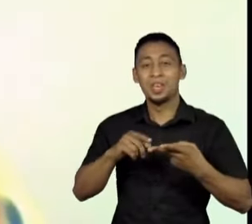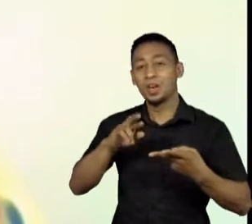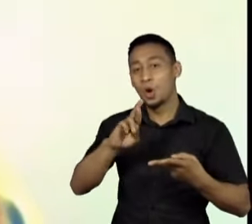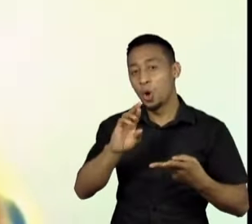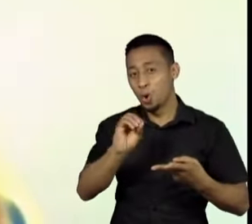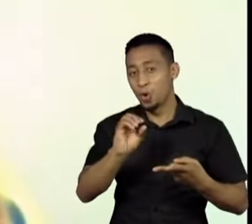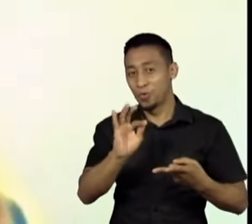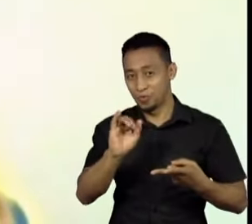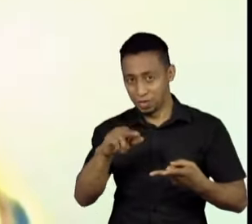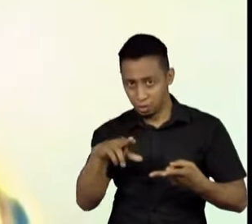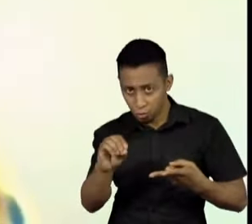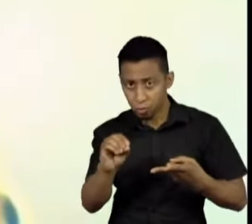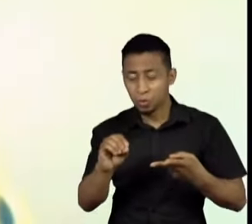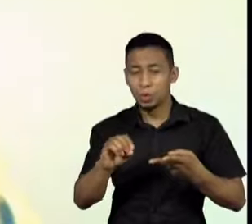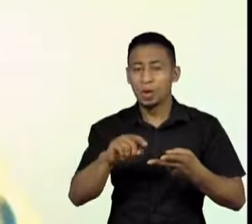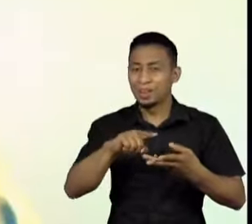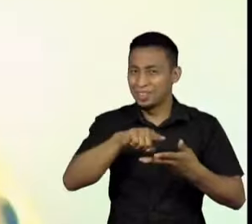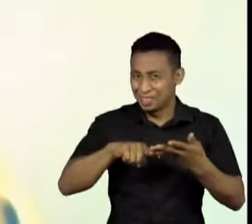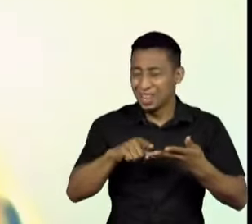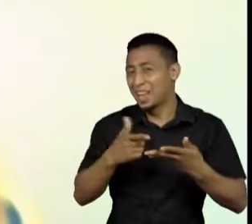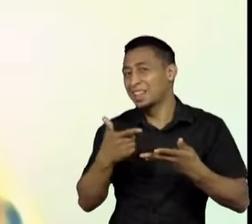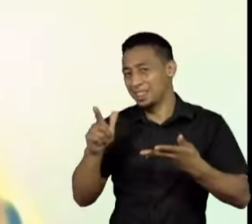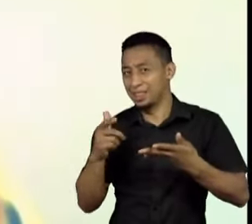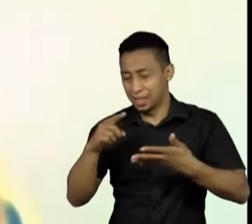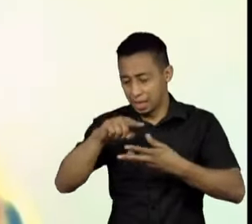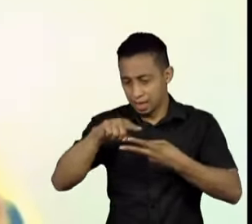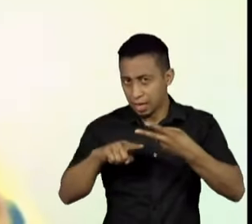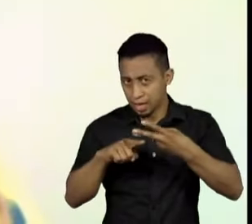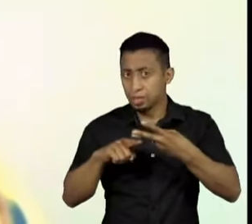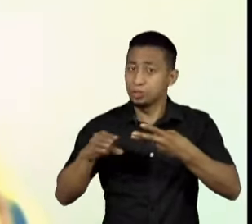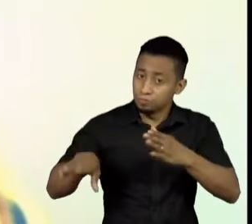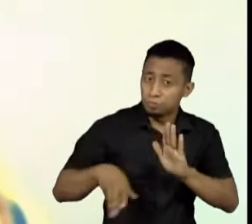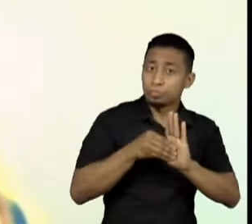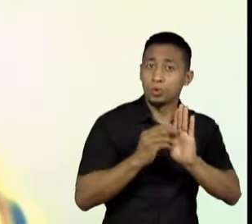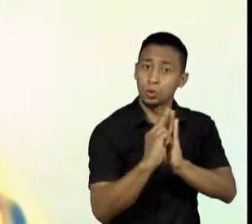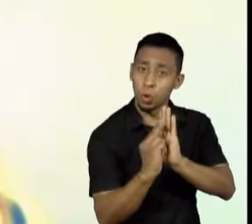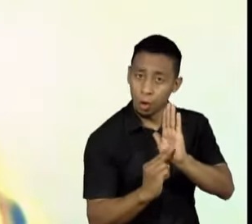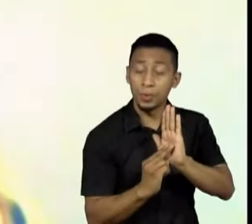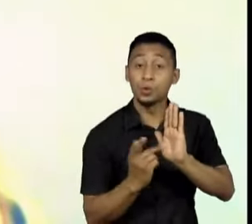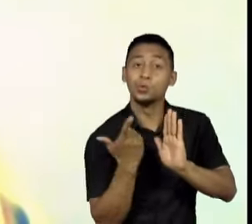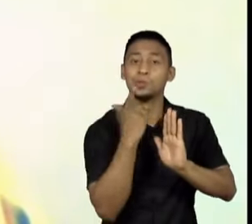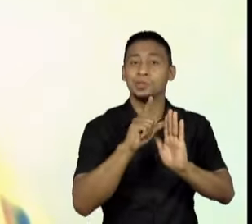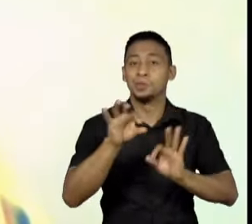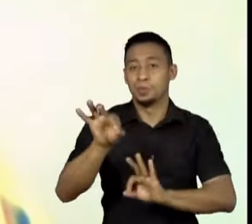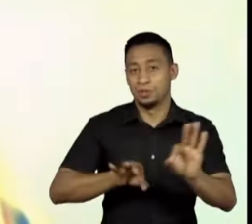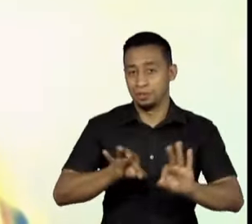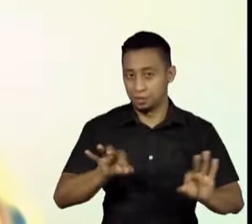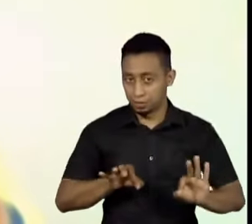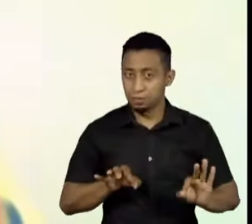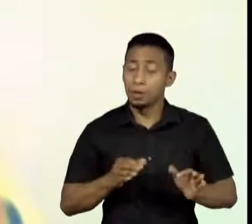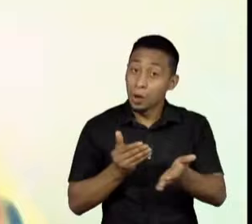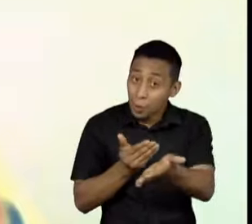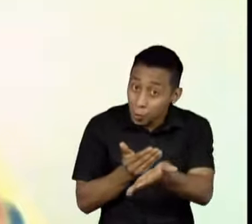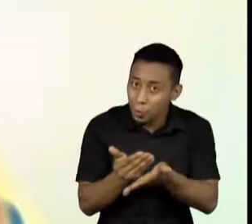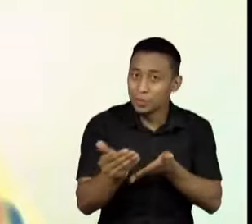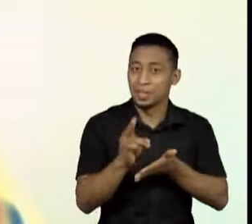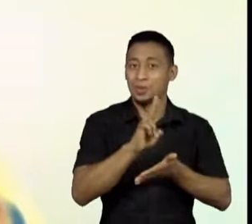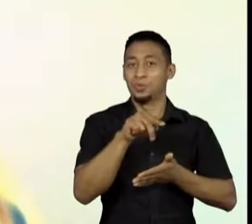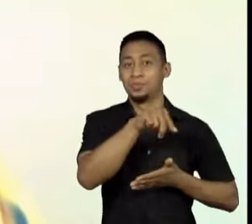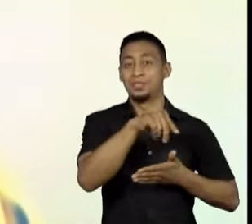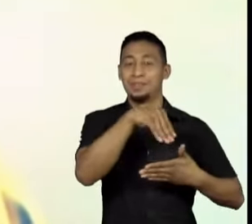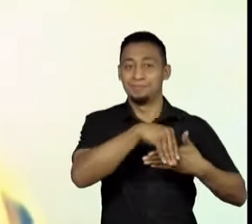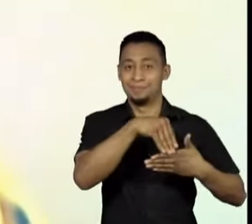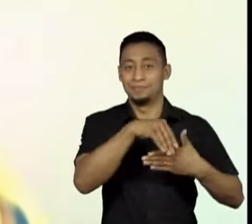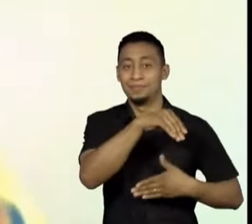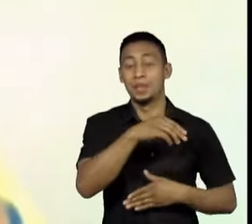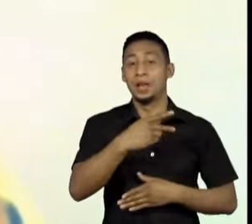e de mais três escritores, ganha esse projeto. E então eu passei a publicar com a